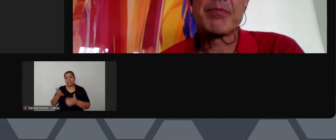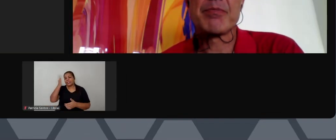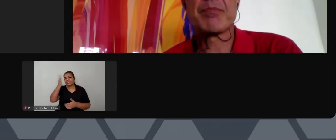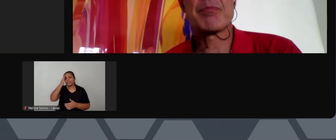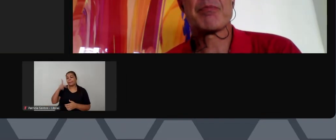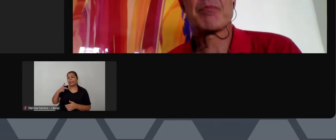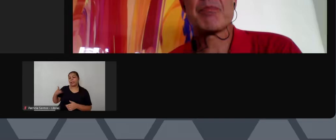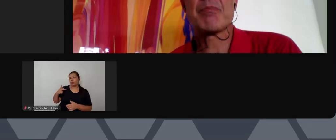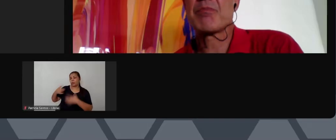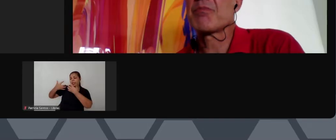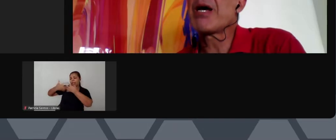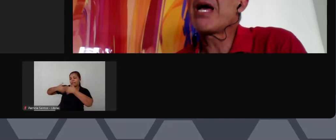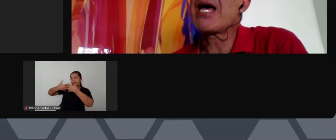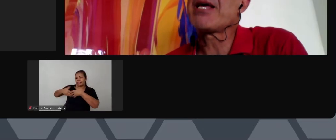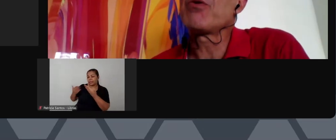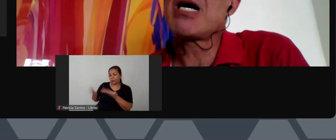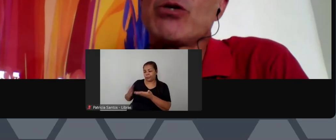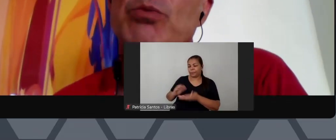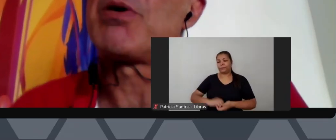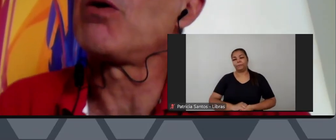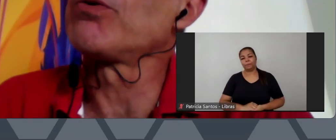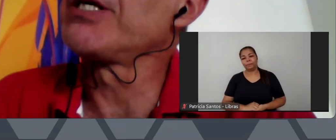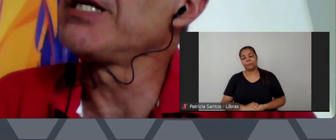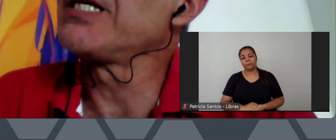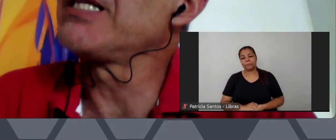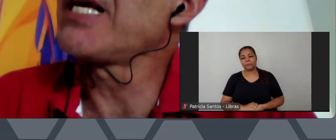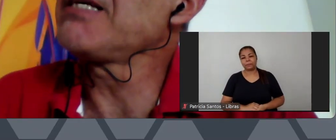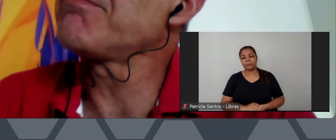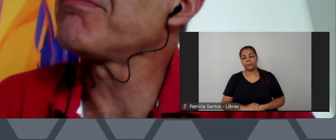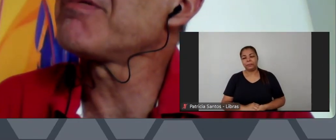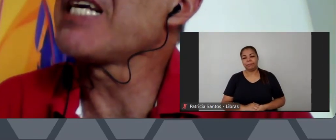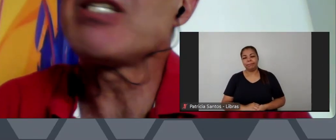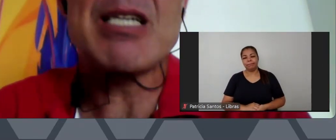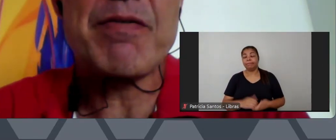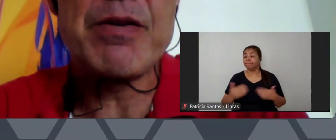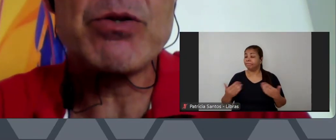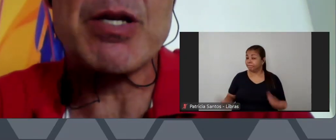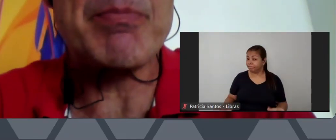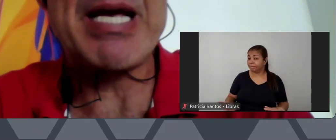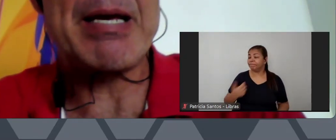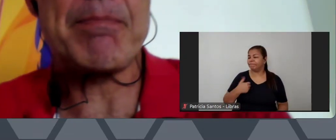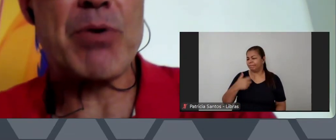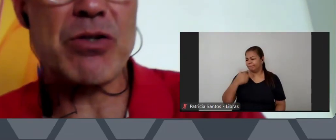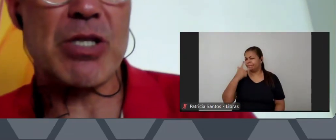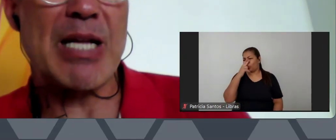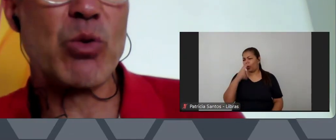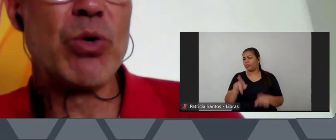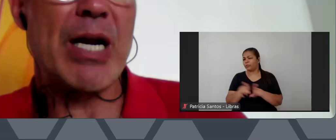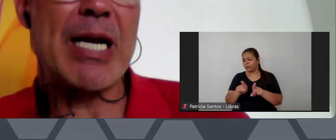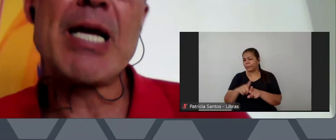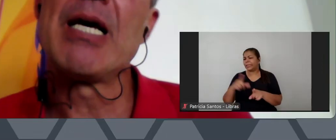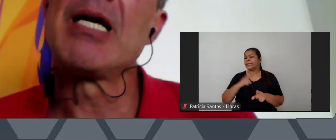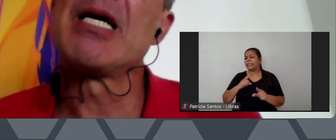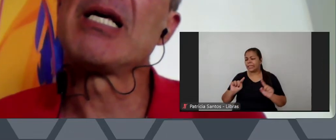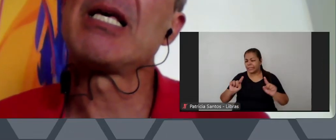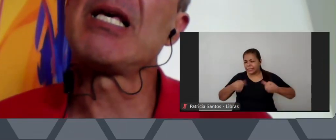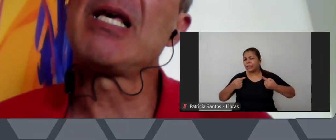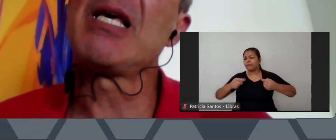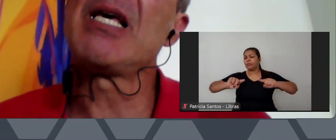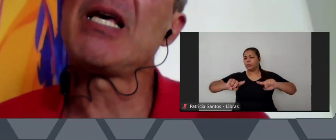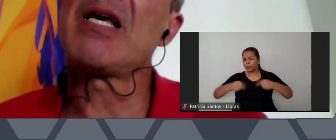reflexões é eu acho Paulo que tem tem desafios também pós-ditadura né